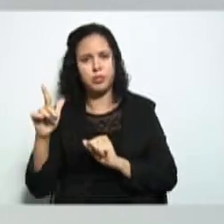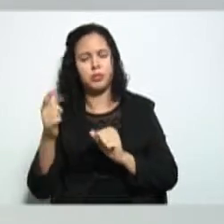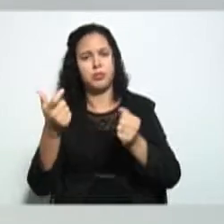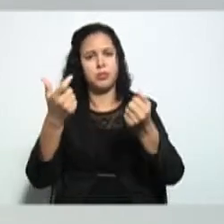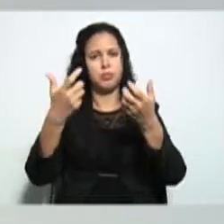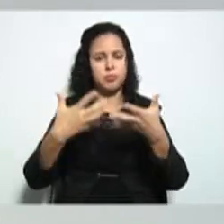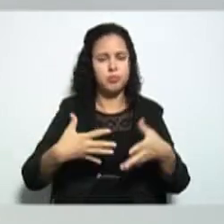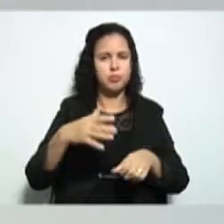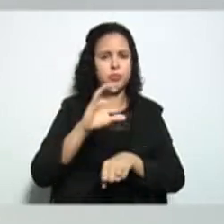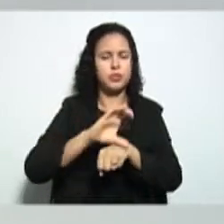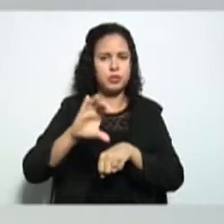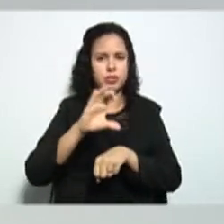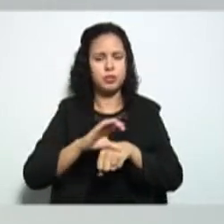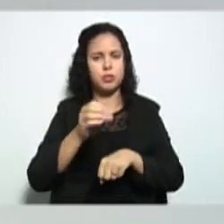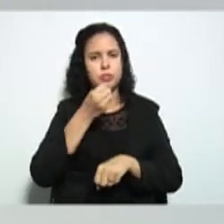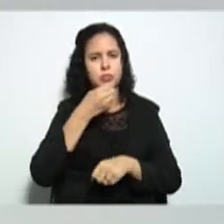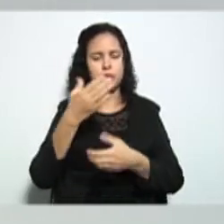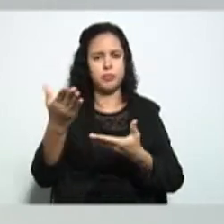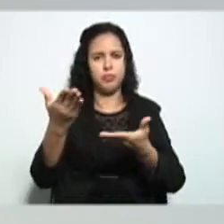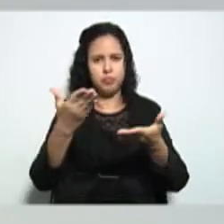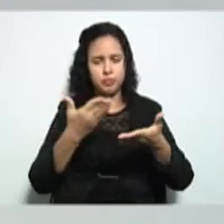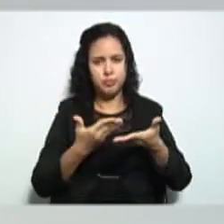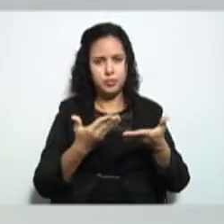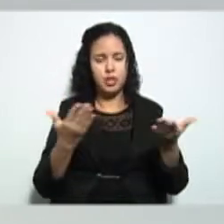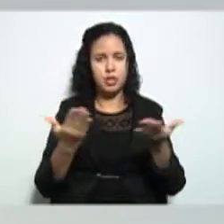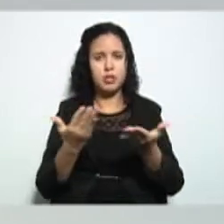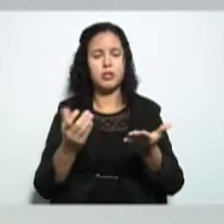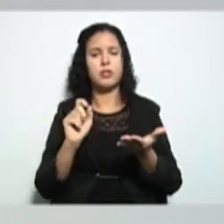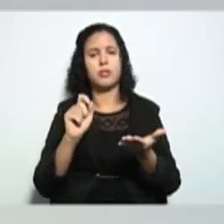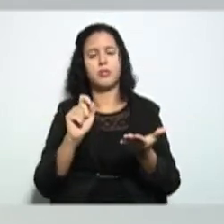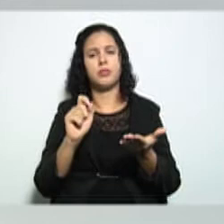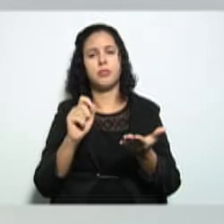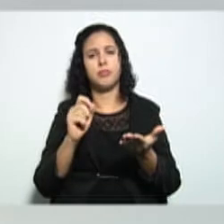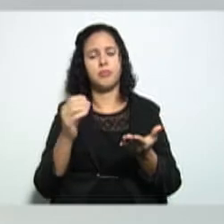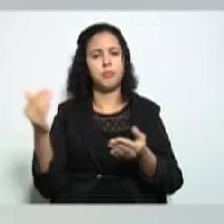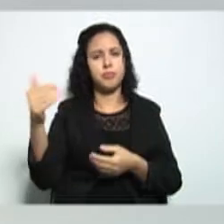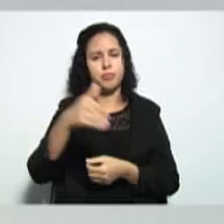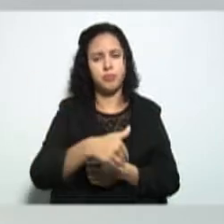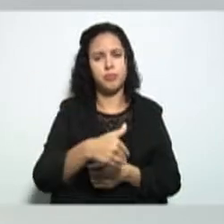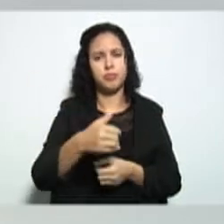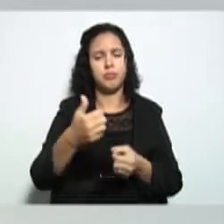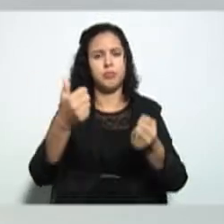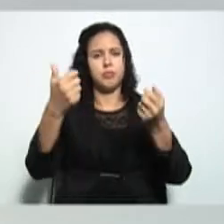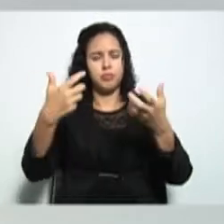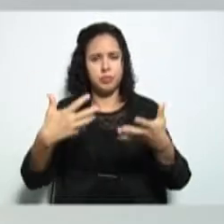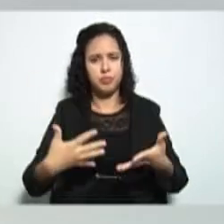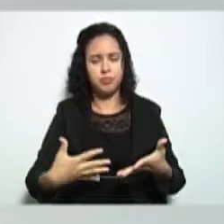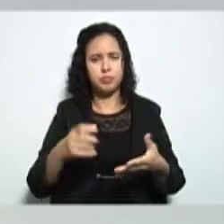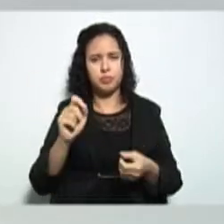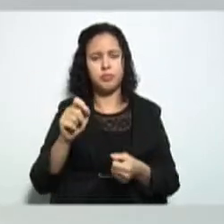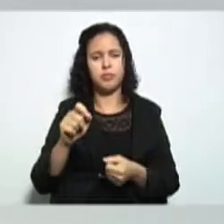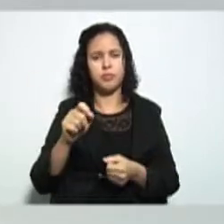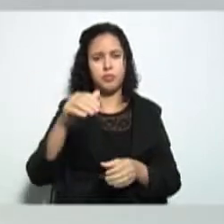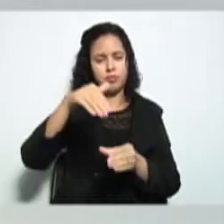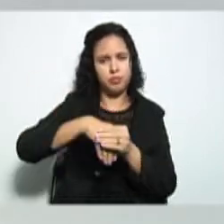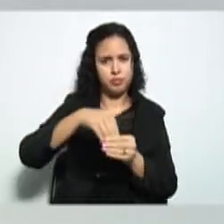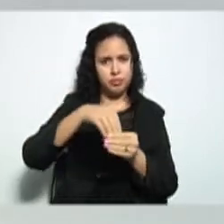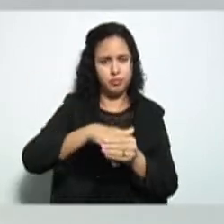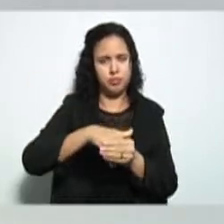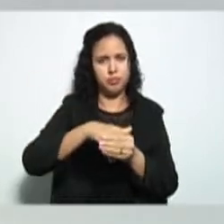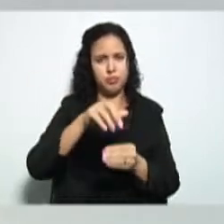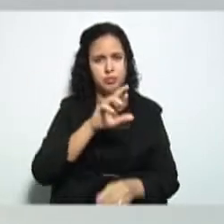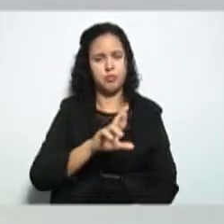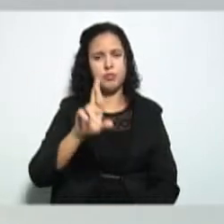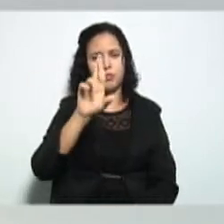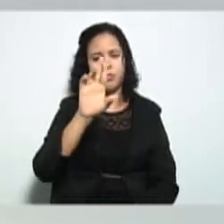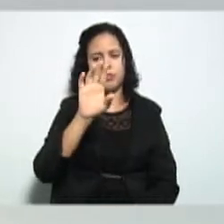cursos, dando as boas-vindas. E neste momento eu venho para falar sobre a campanha para reitor, para a próxima